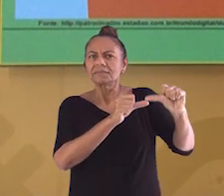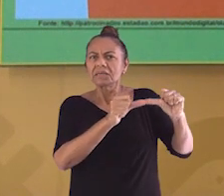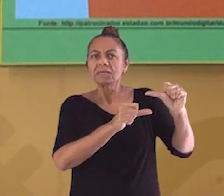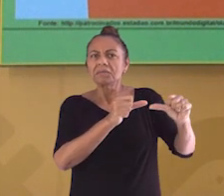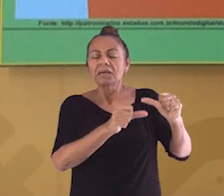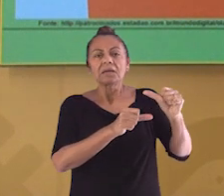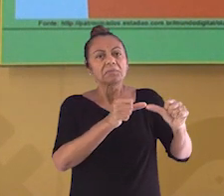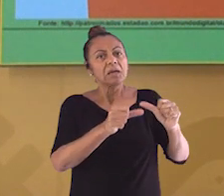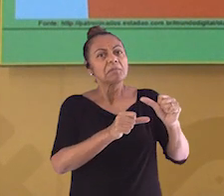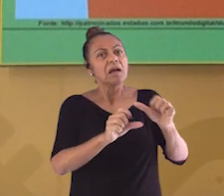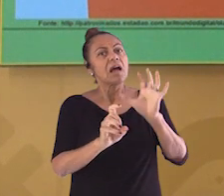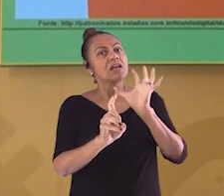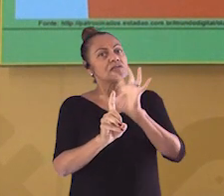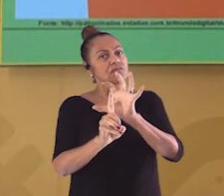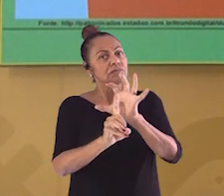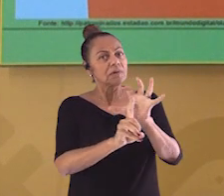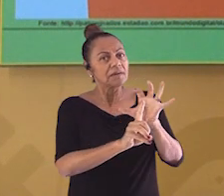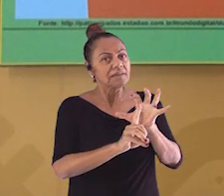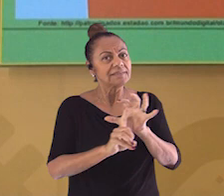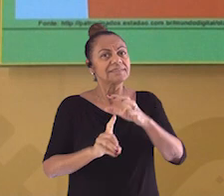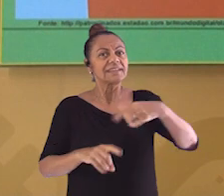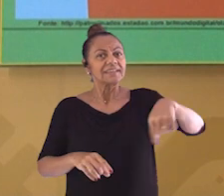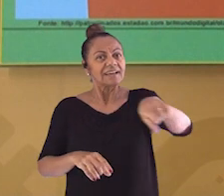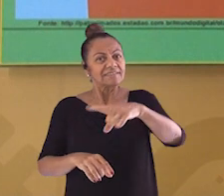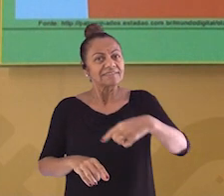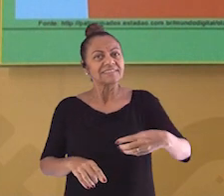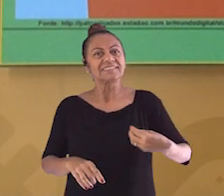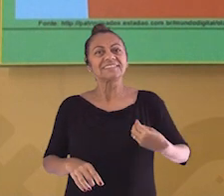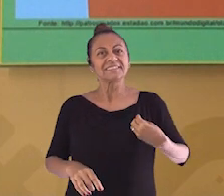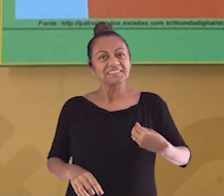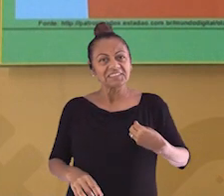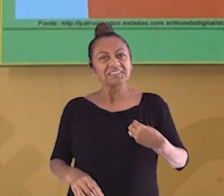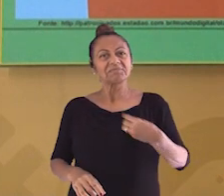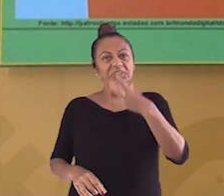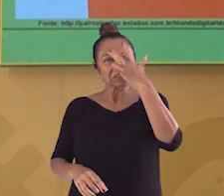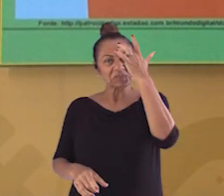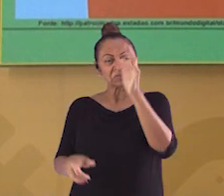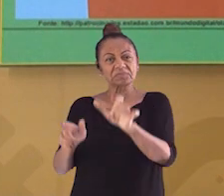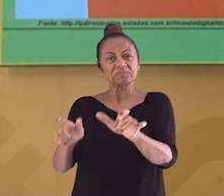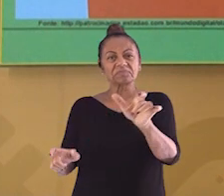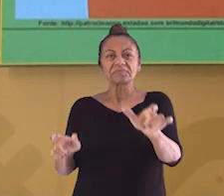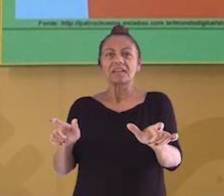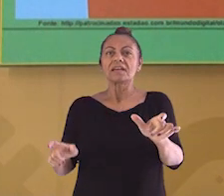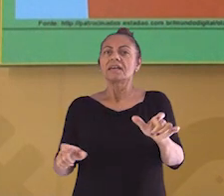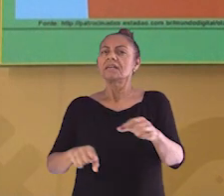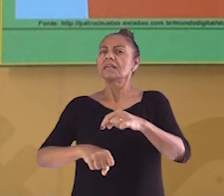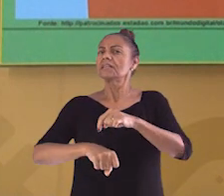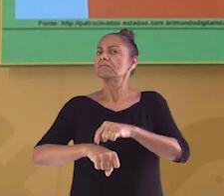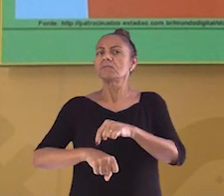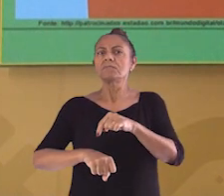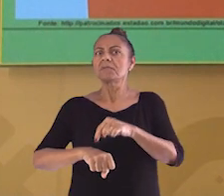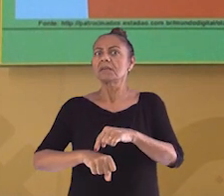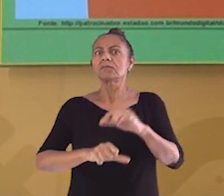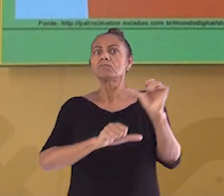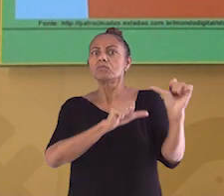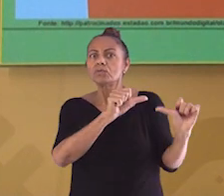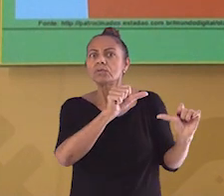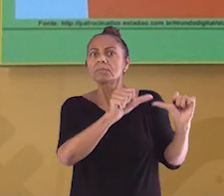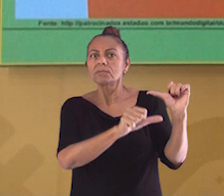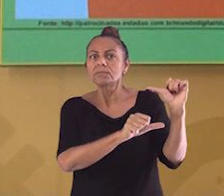vida e na forma de viver das pessoas, e por isso, esses momentos de mudança são chamados de